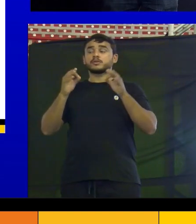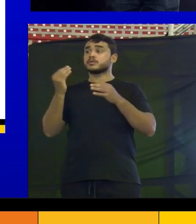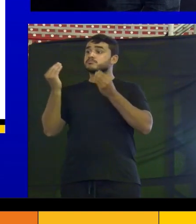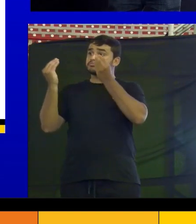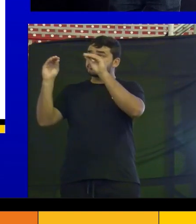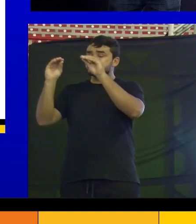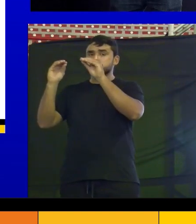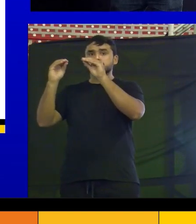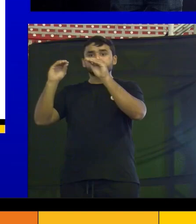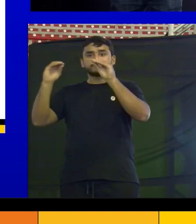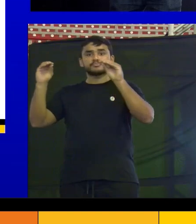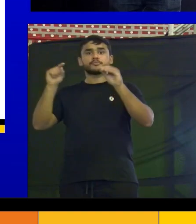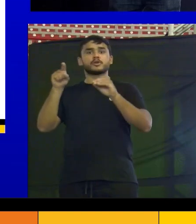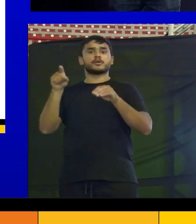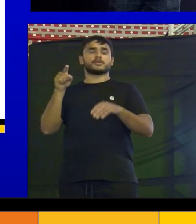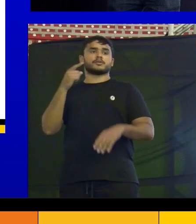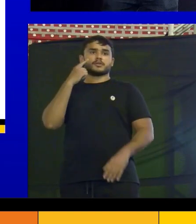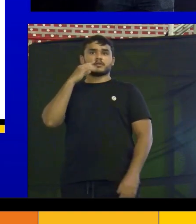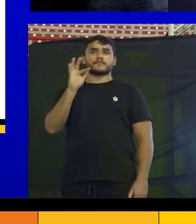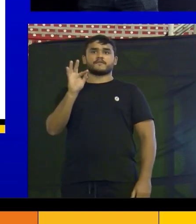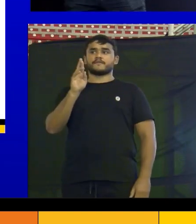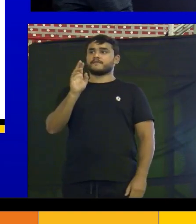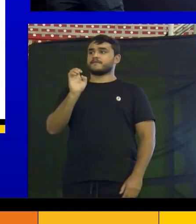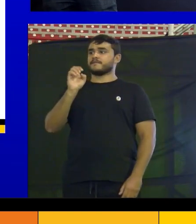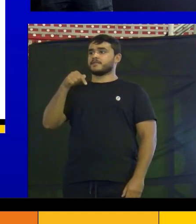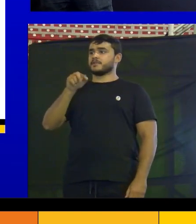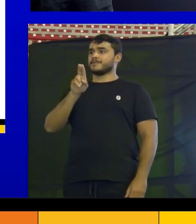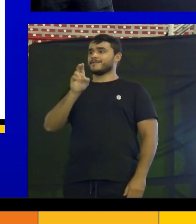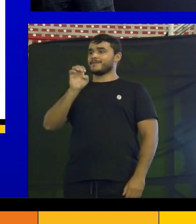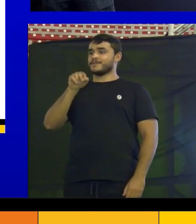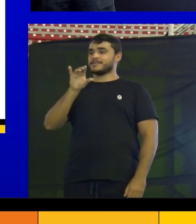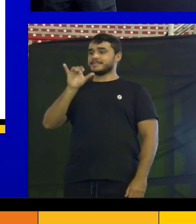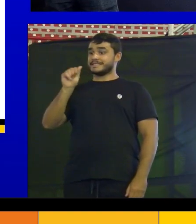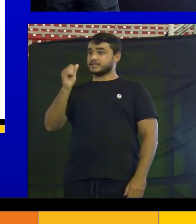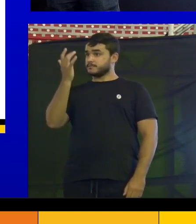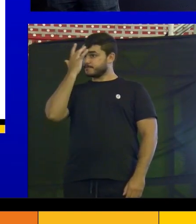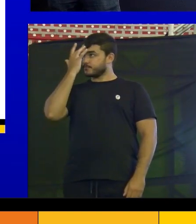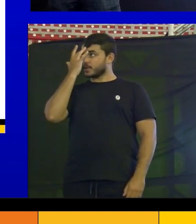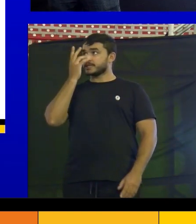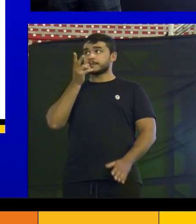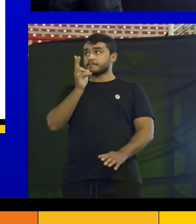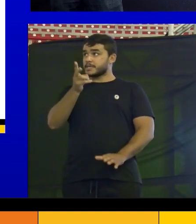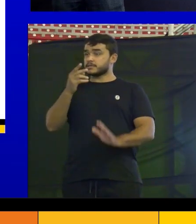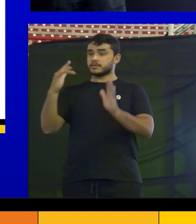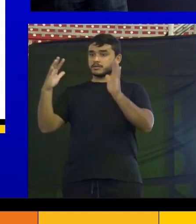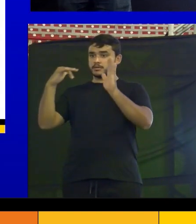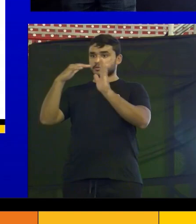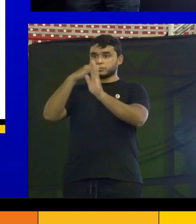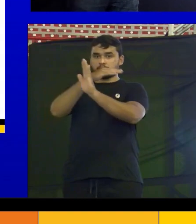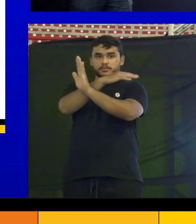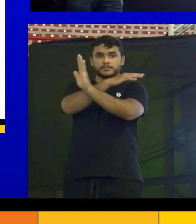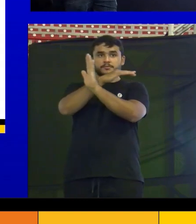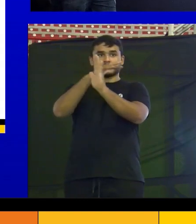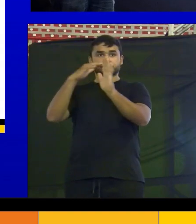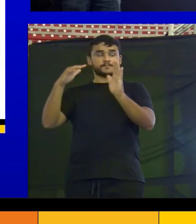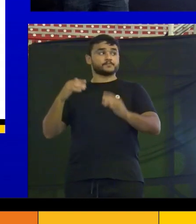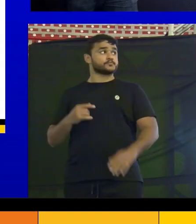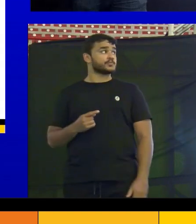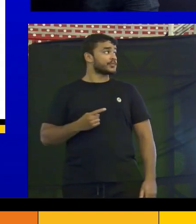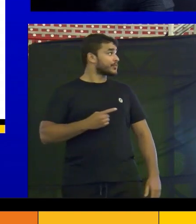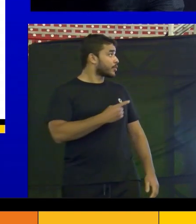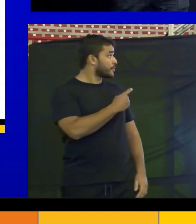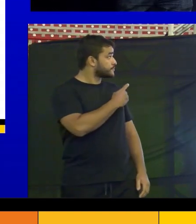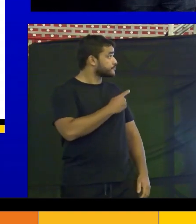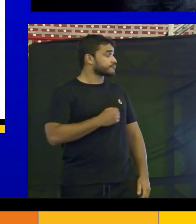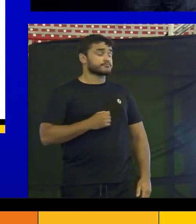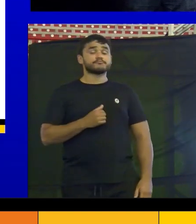quem é que não muda? A frequência. E isso são perguntas frequentes no vestibular. Outro fenômeno